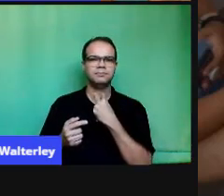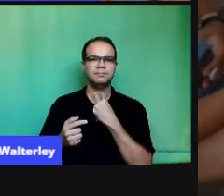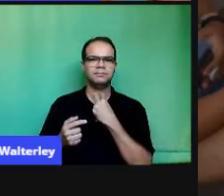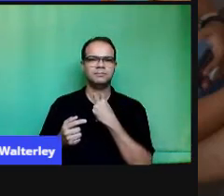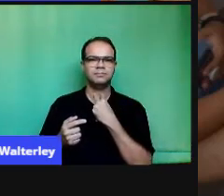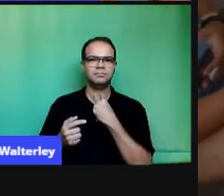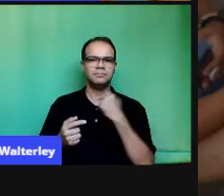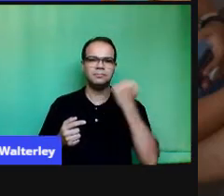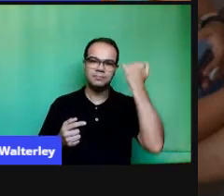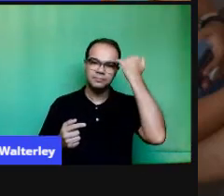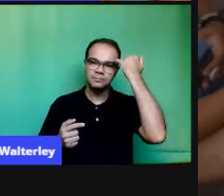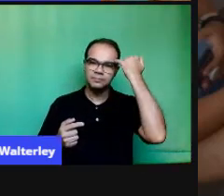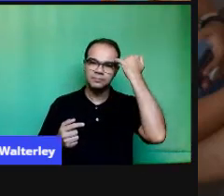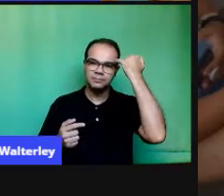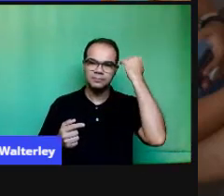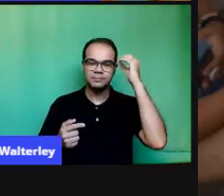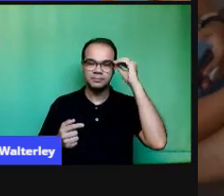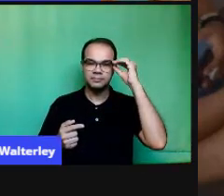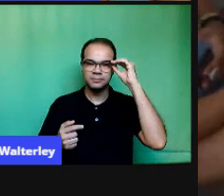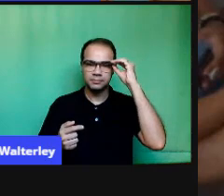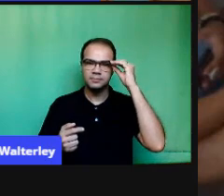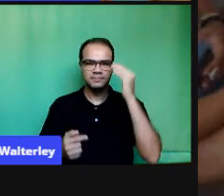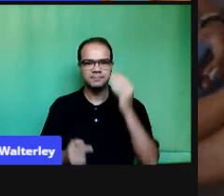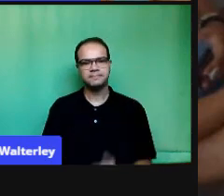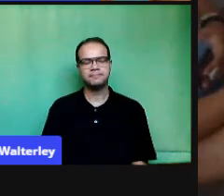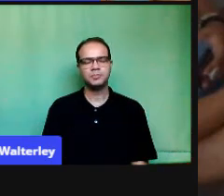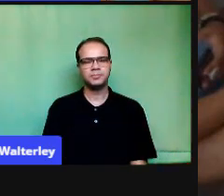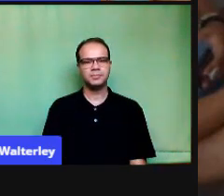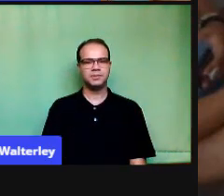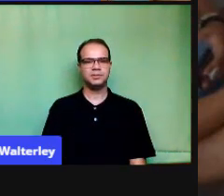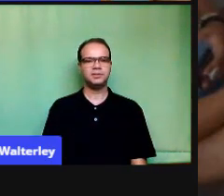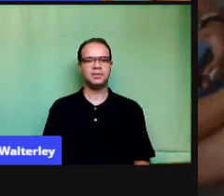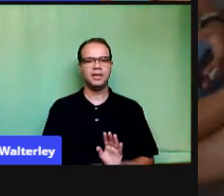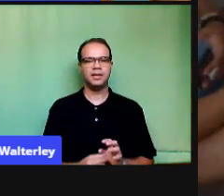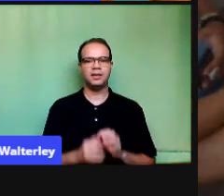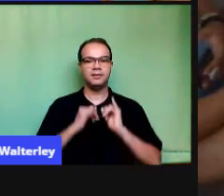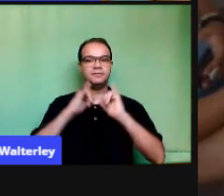lá com a identificação do local. Então, a gente